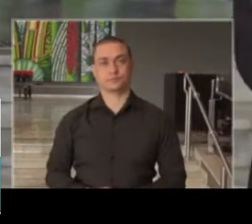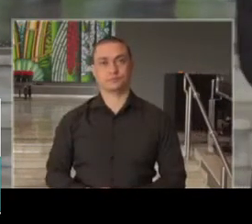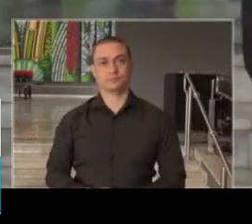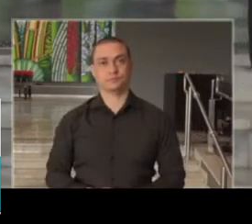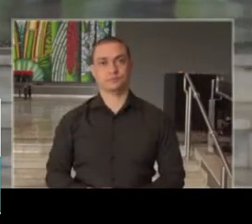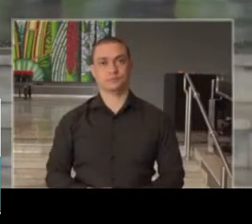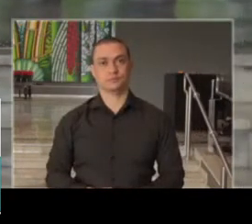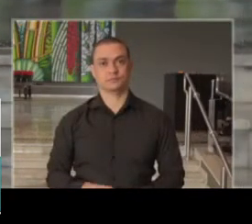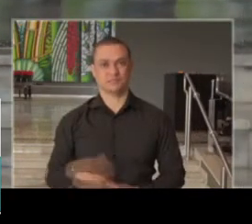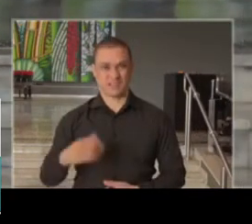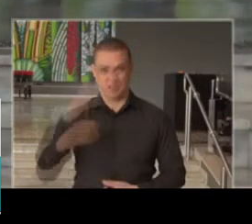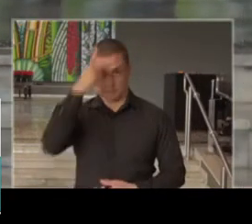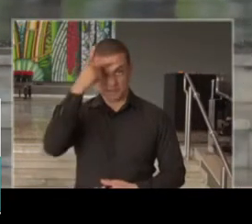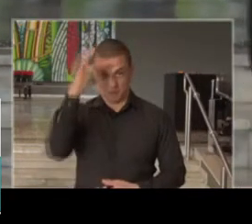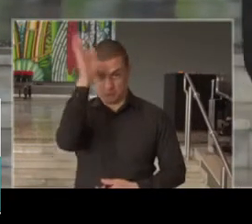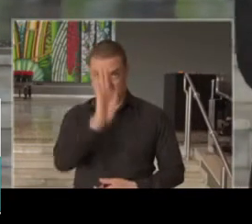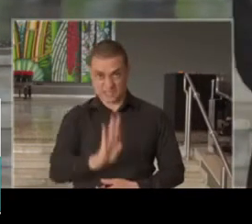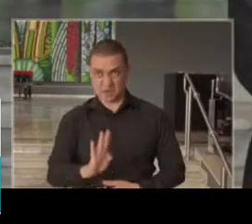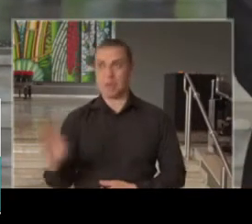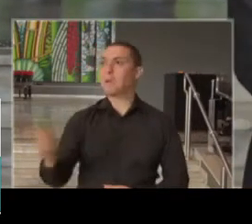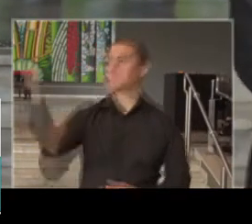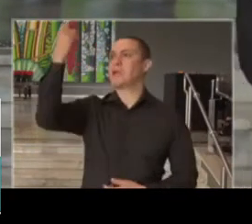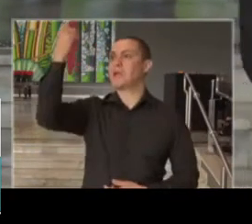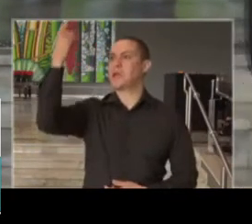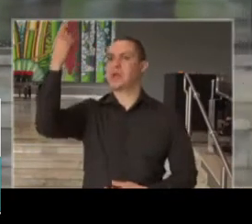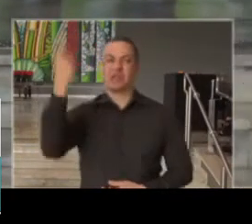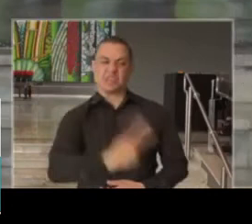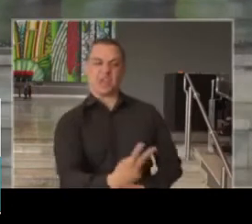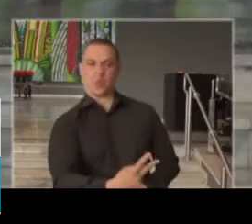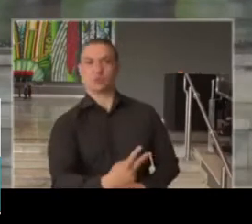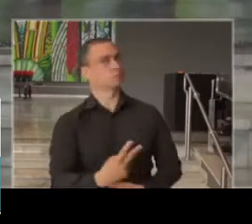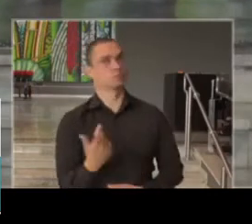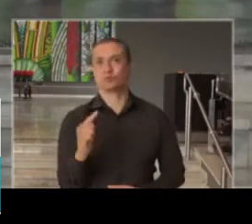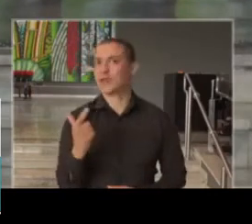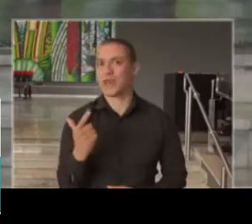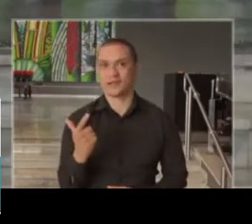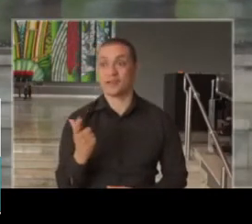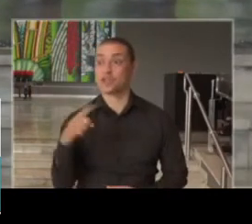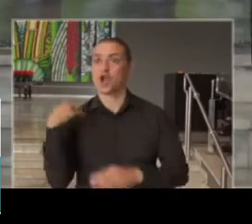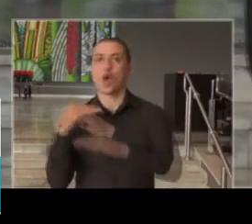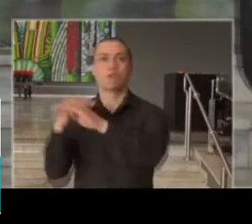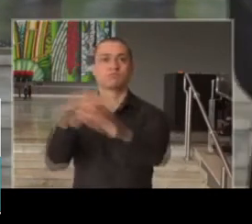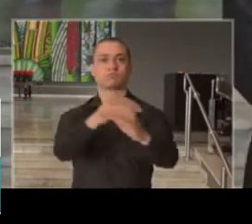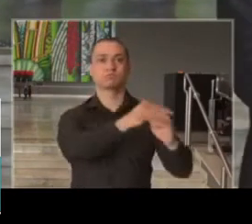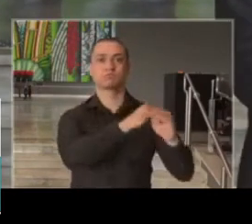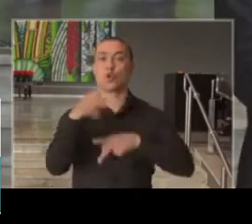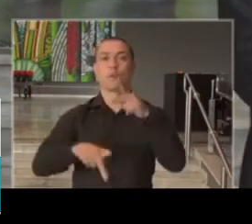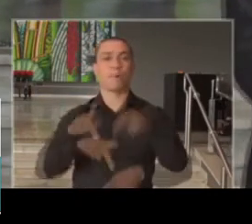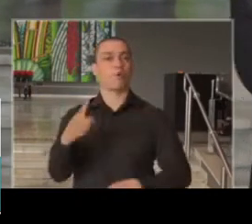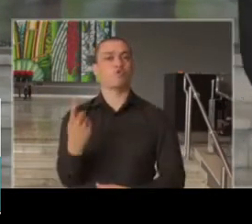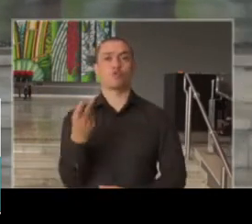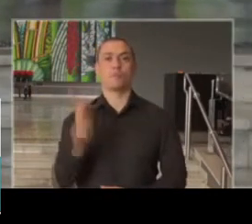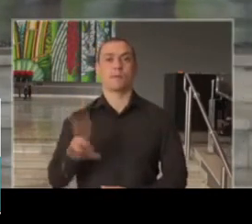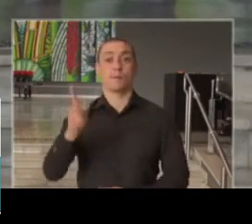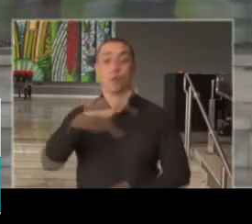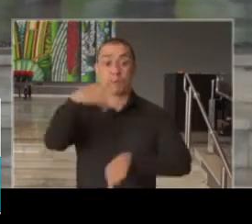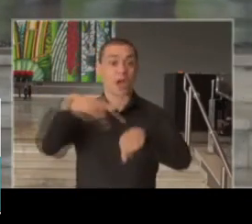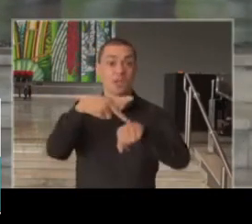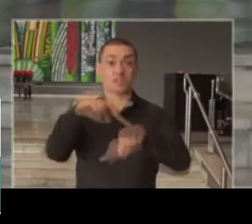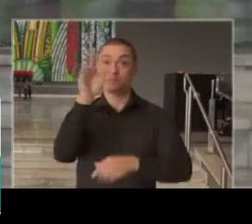Não há brasileiros de primeira e brasileiros de segunda classe. Somos um mesmo povo, somos um mesmo país.